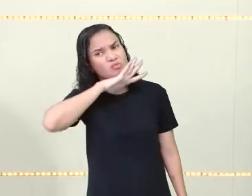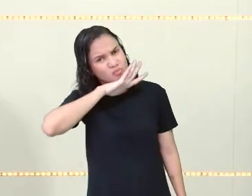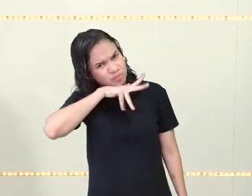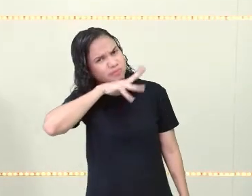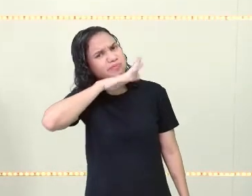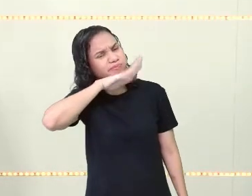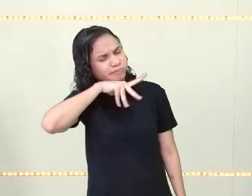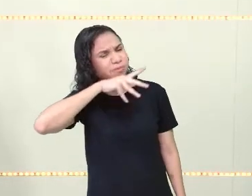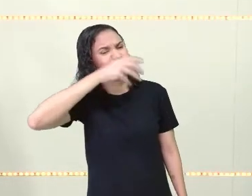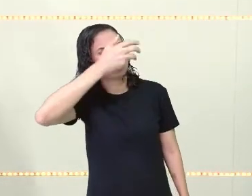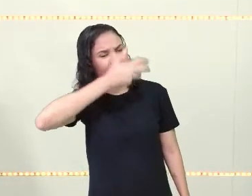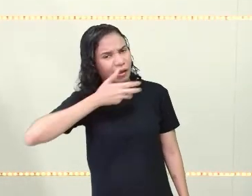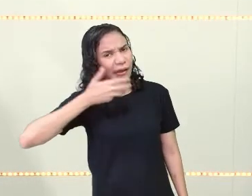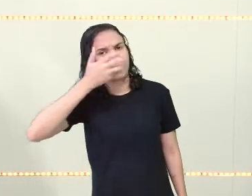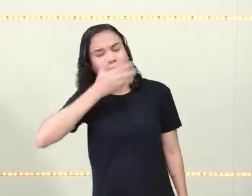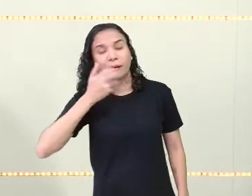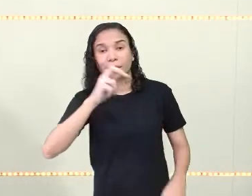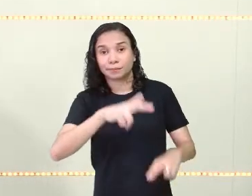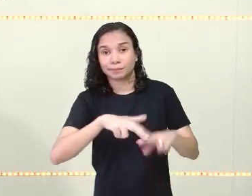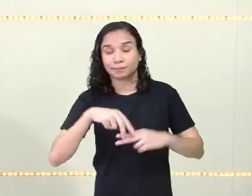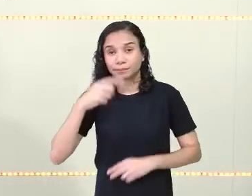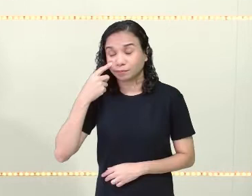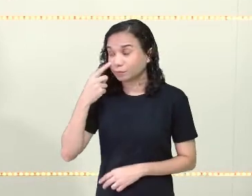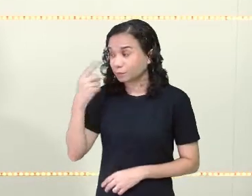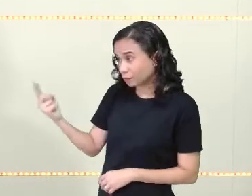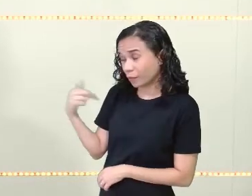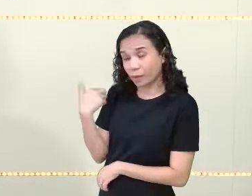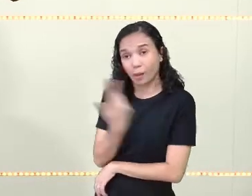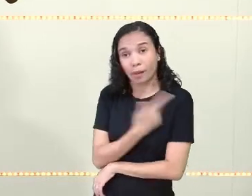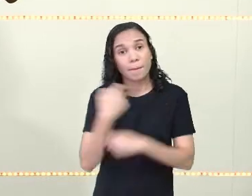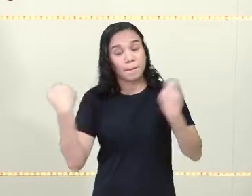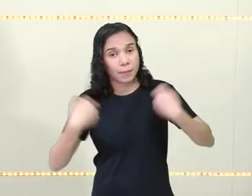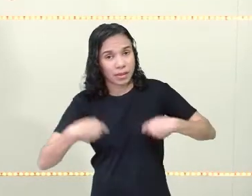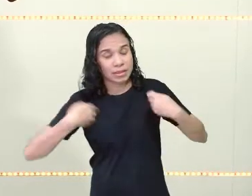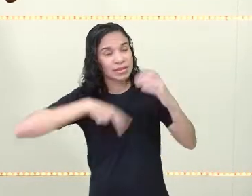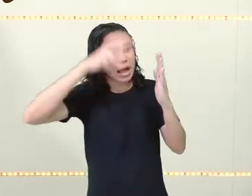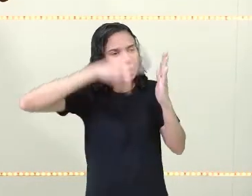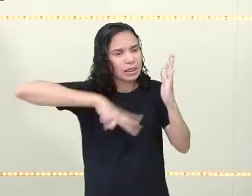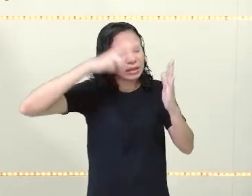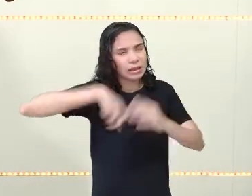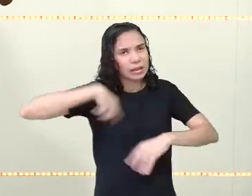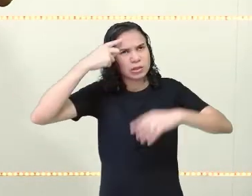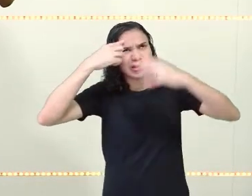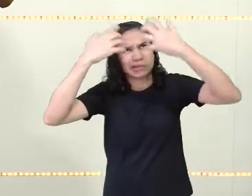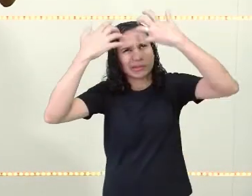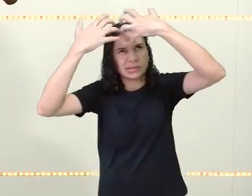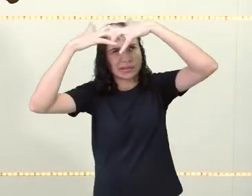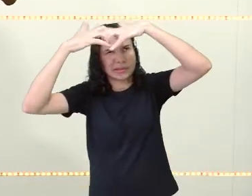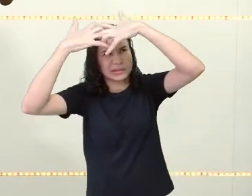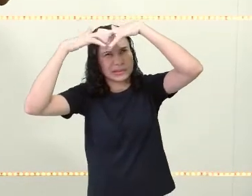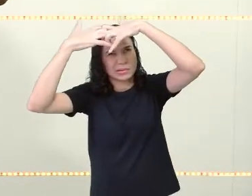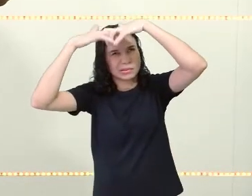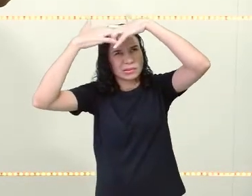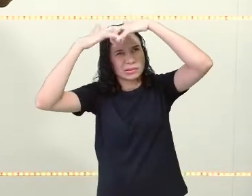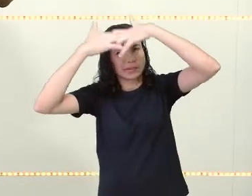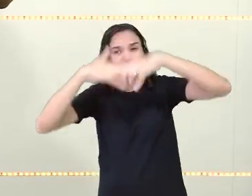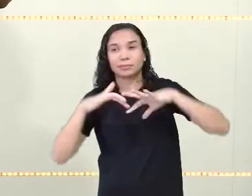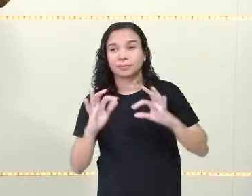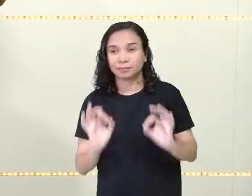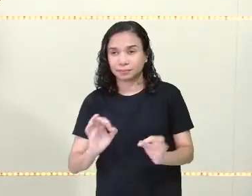que o texto traz, tá? Então, nesse caso, eu preciso fazer a leitura e pensar sobre o que eu estou lendo,